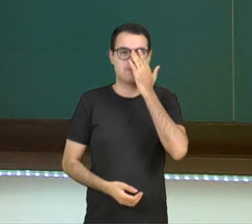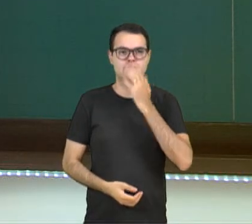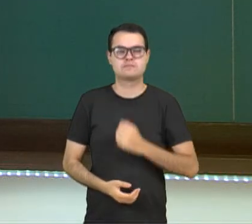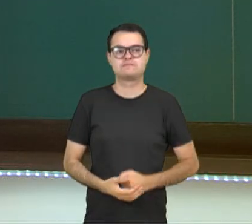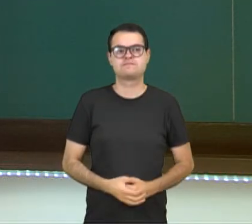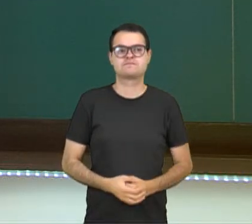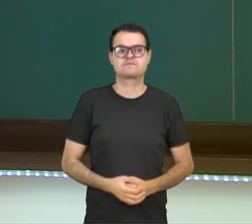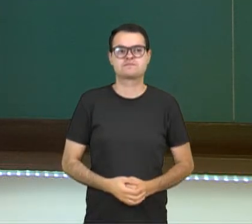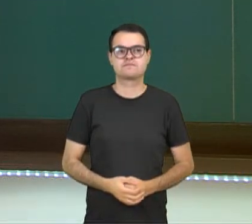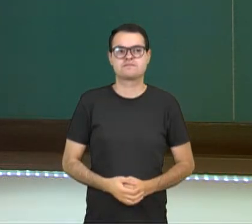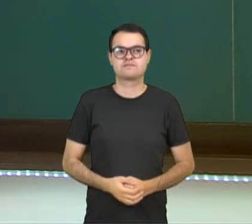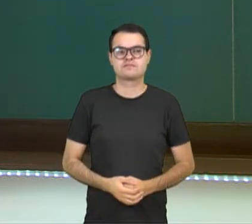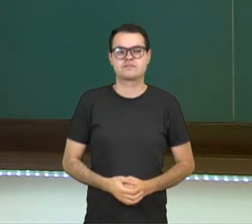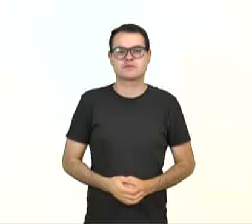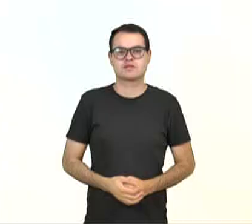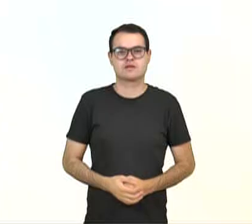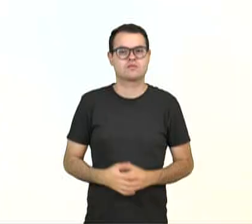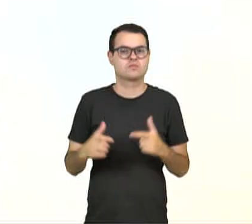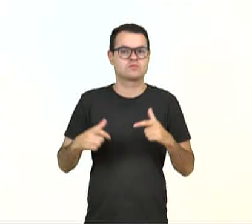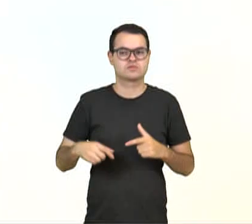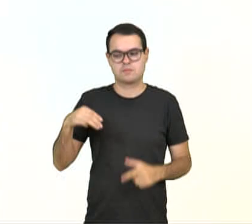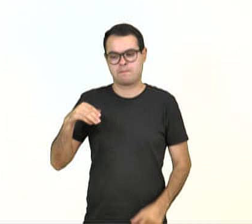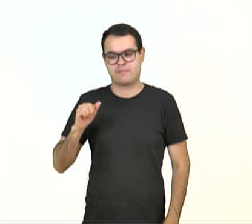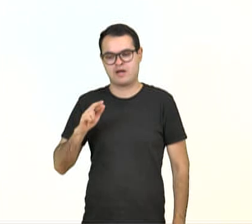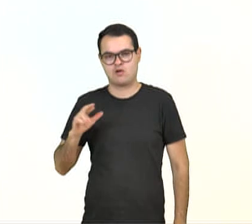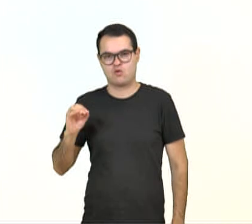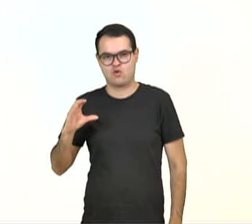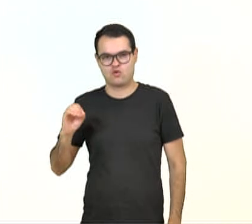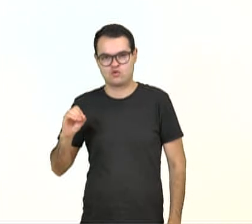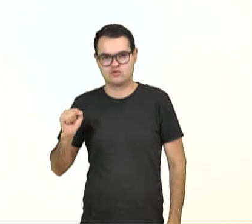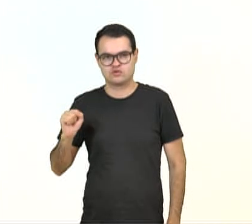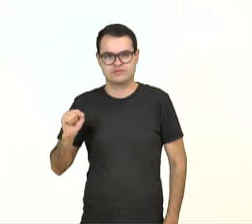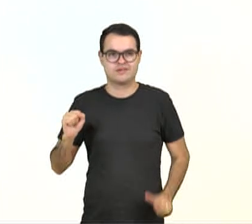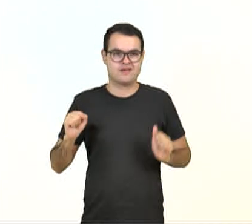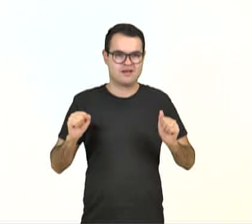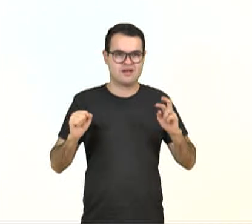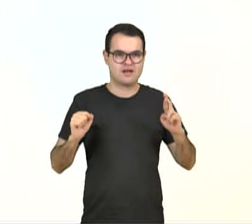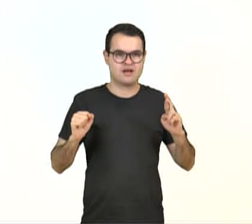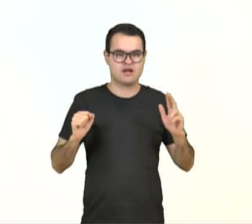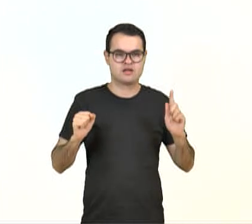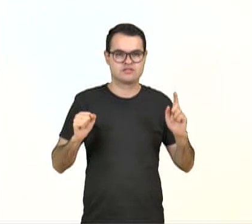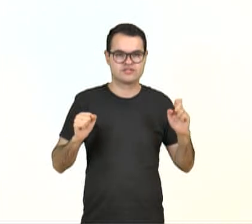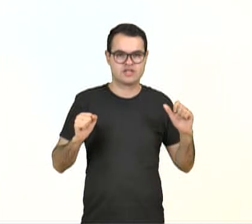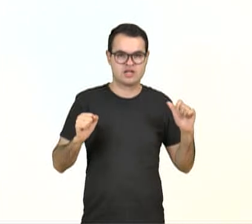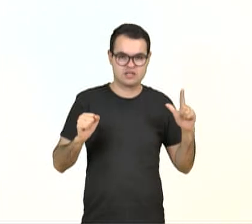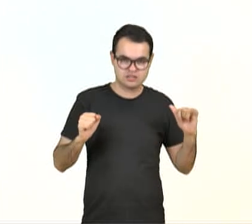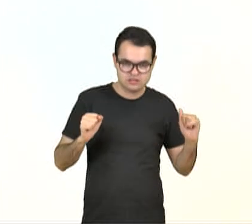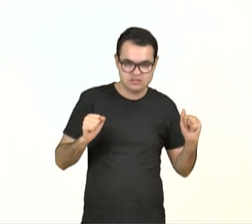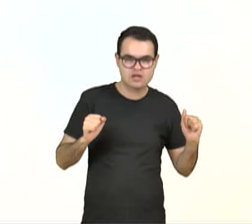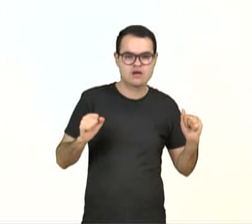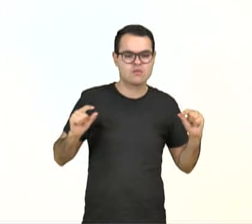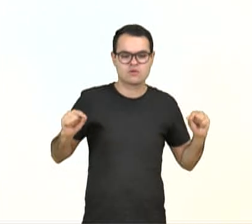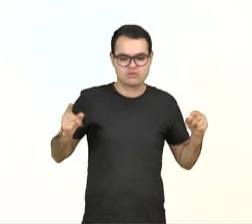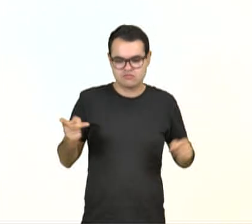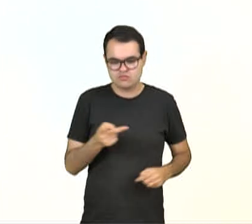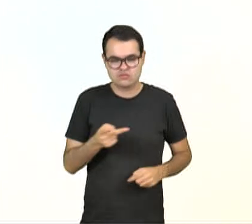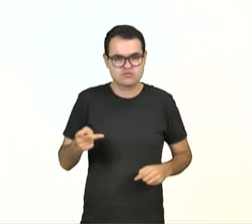O que aconteceu no Marrocos e na Argélia com a Primavera Árabe? Argélia, as manifestações